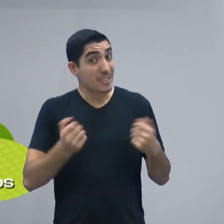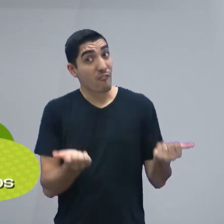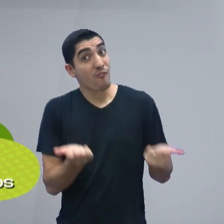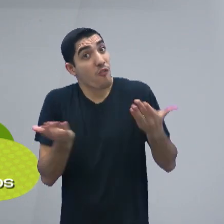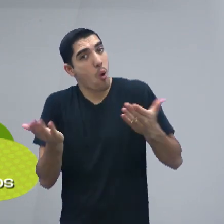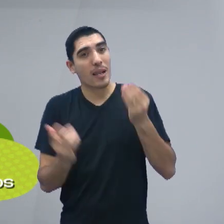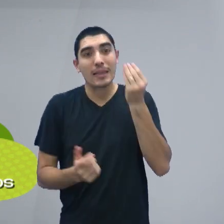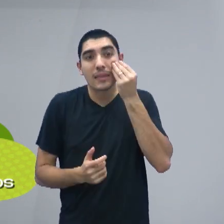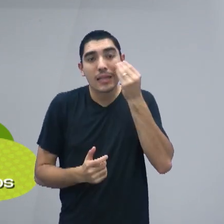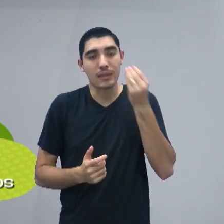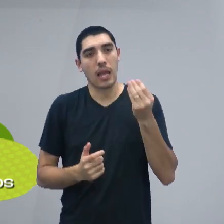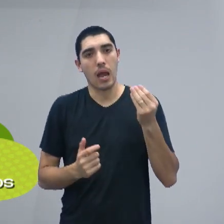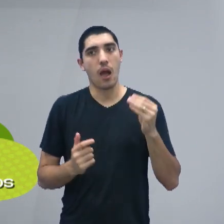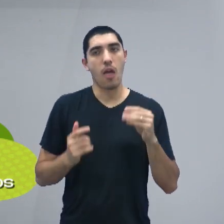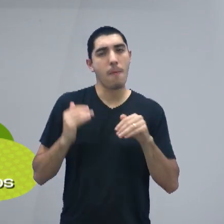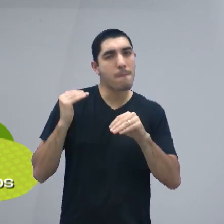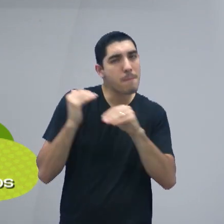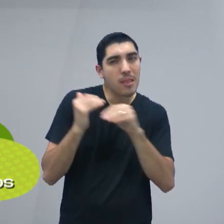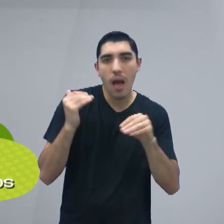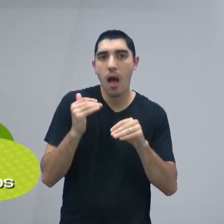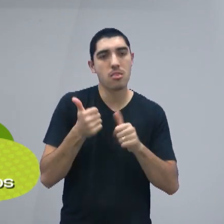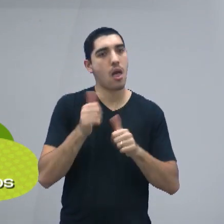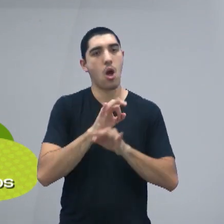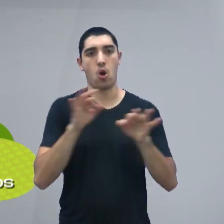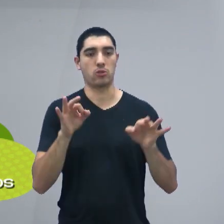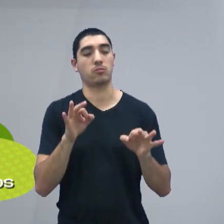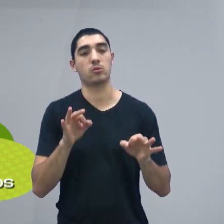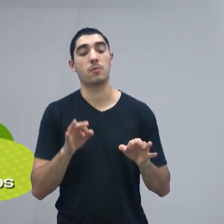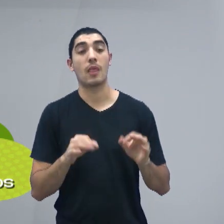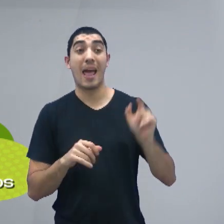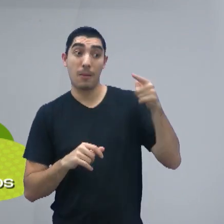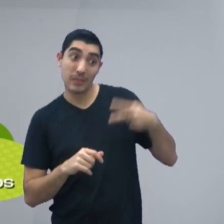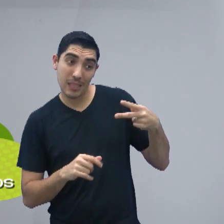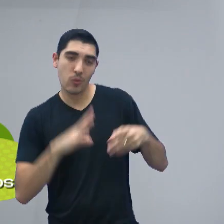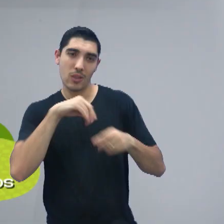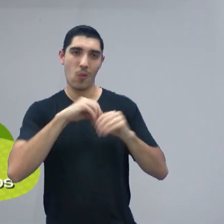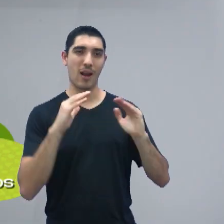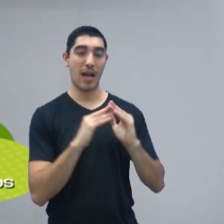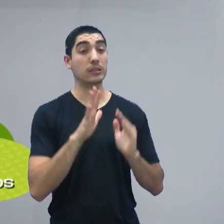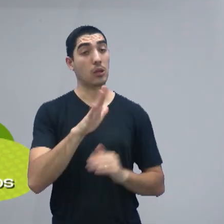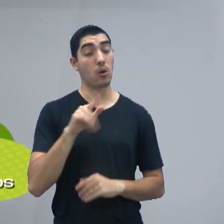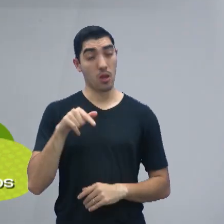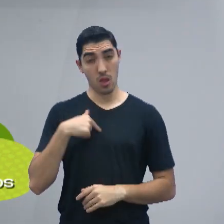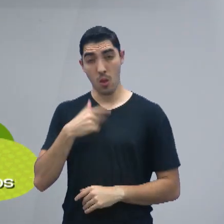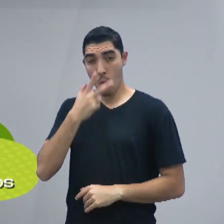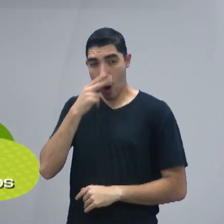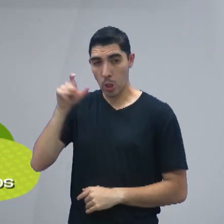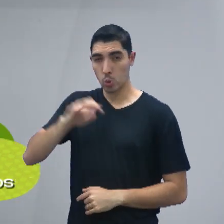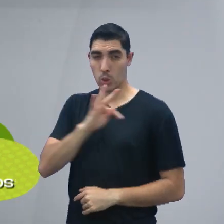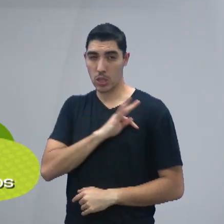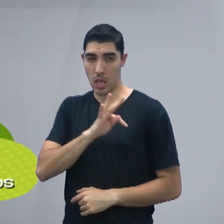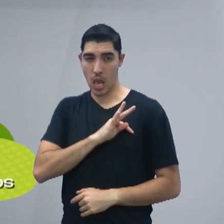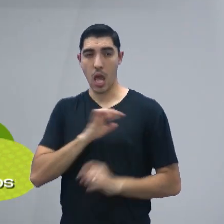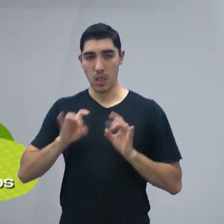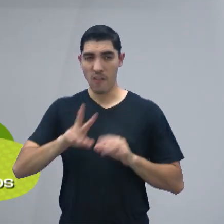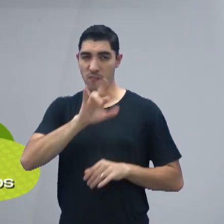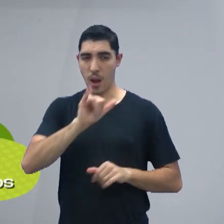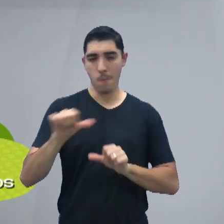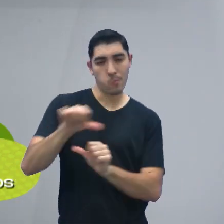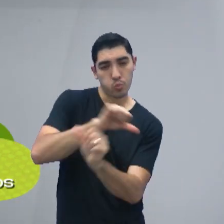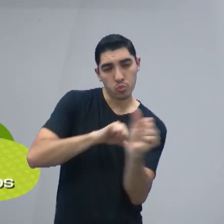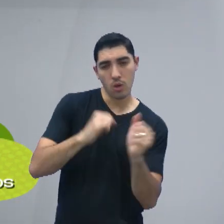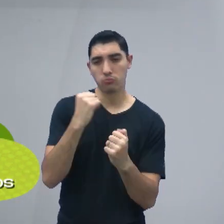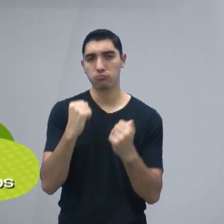poder decidir aqui no Martins Pereira. Para esse jogo, o Marelli talvez faça algumas alterações, ele pode ter a volta do